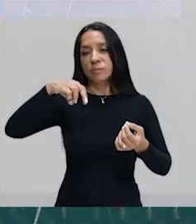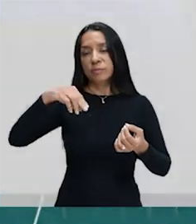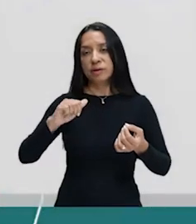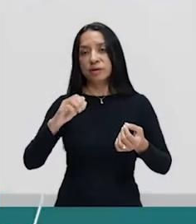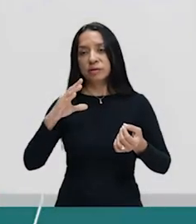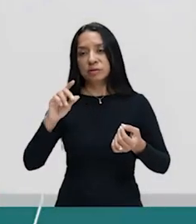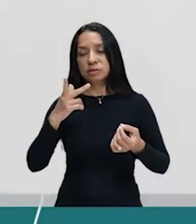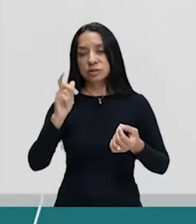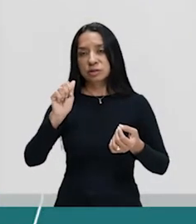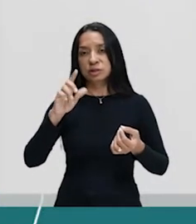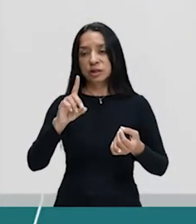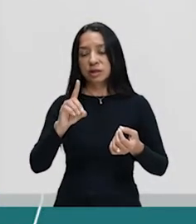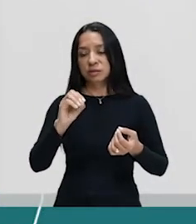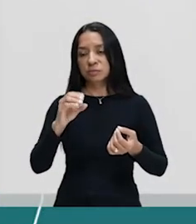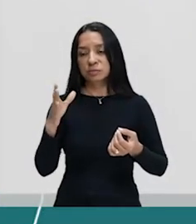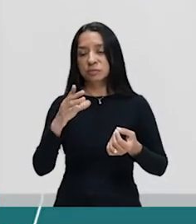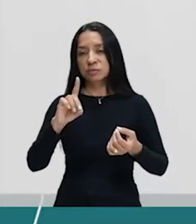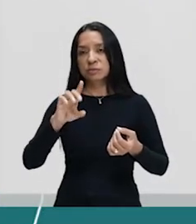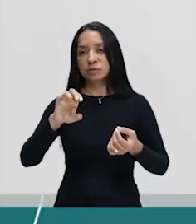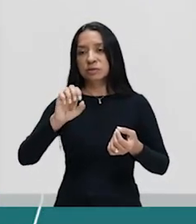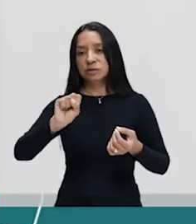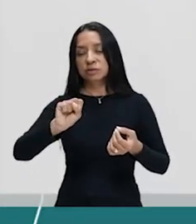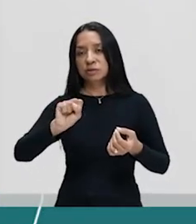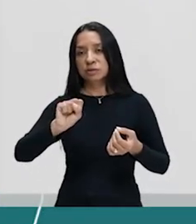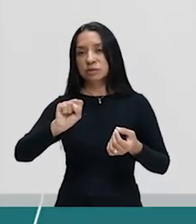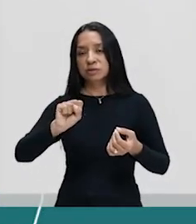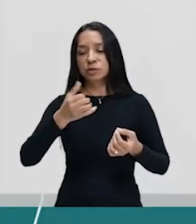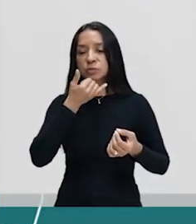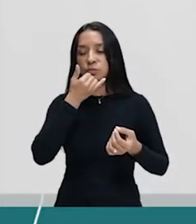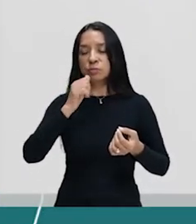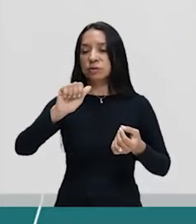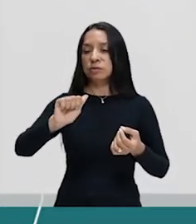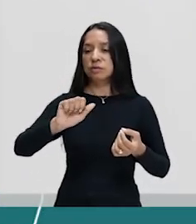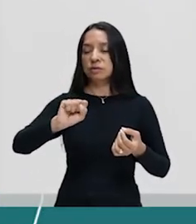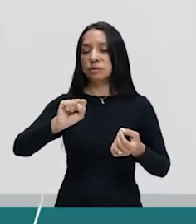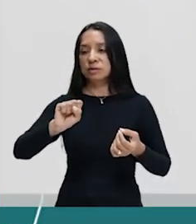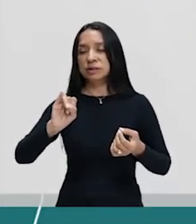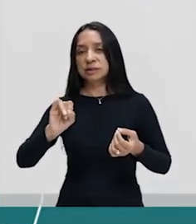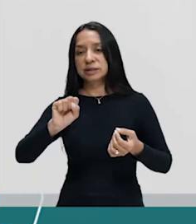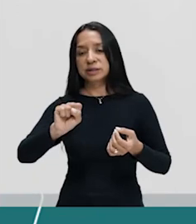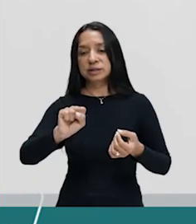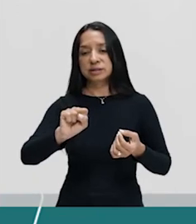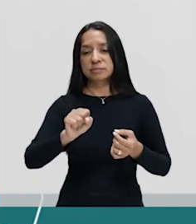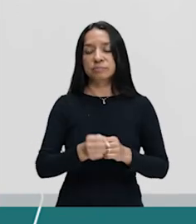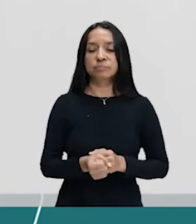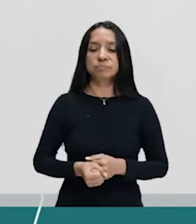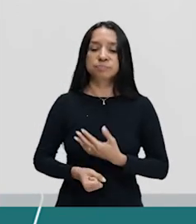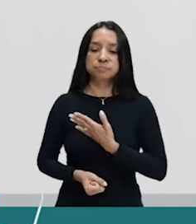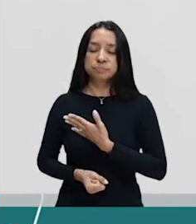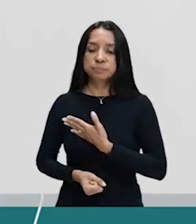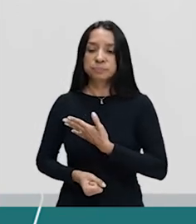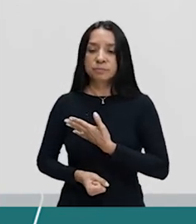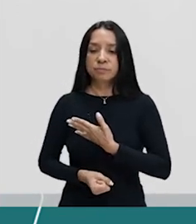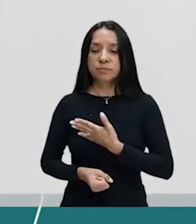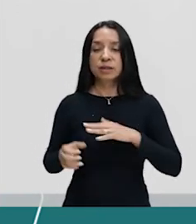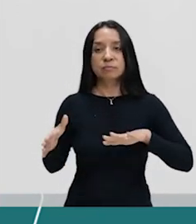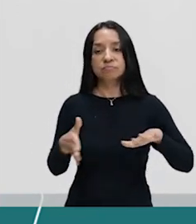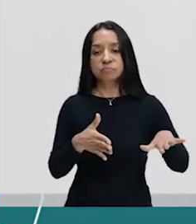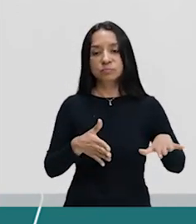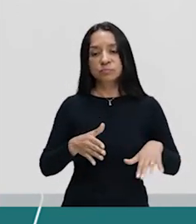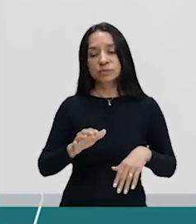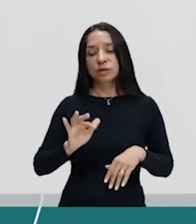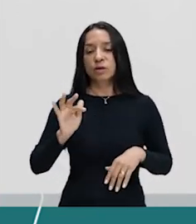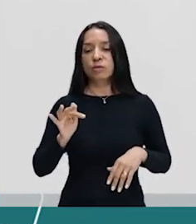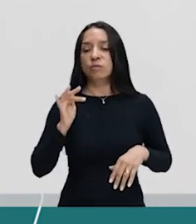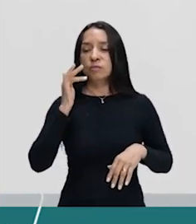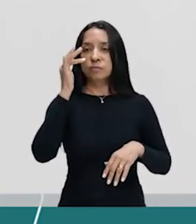antiguidade aí. Futuro simples, que é o nosso futuro simples em português. Yo estaré, tu estarás,